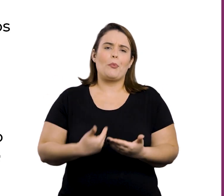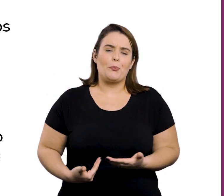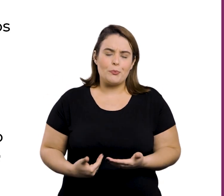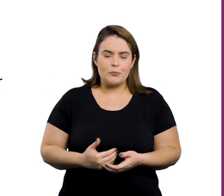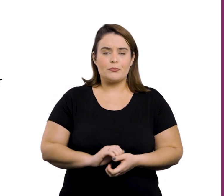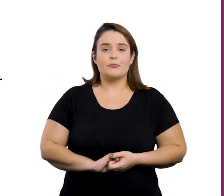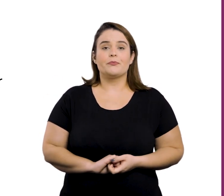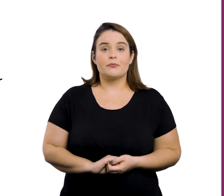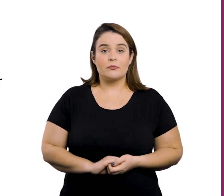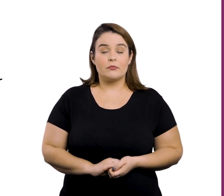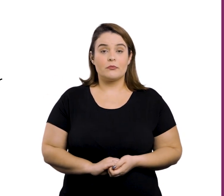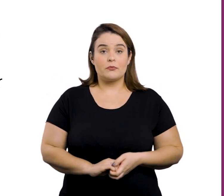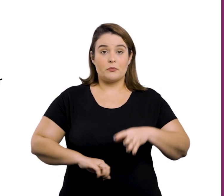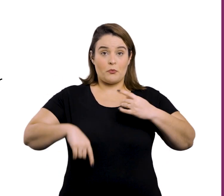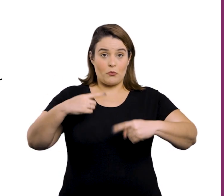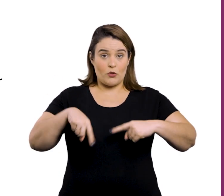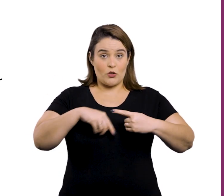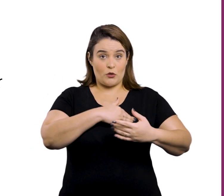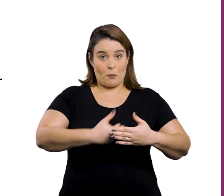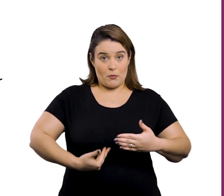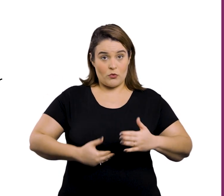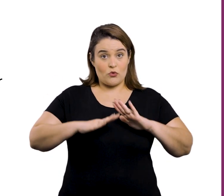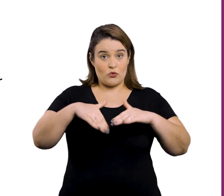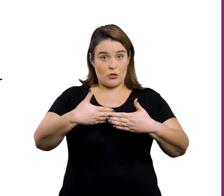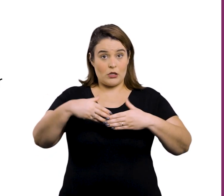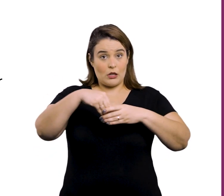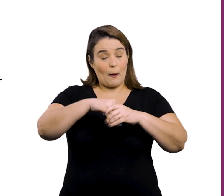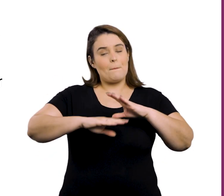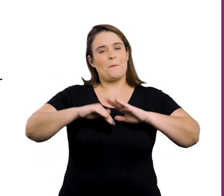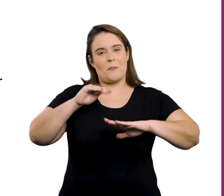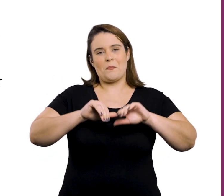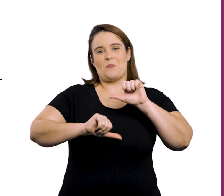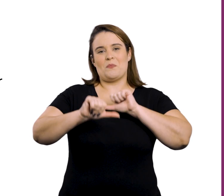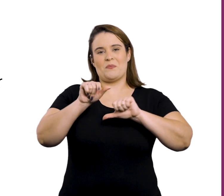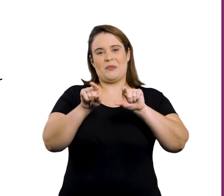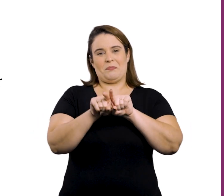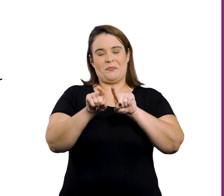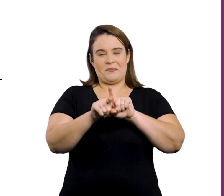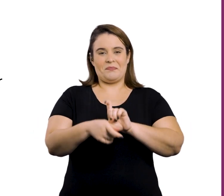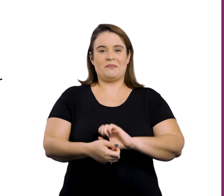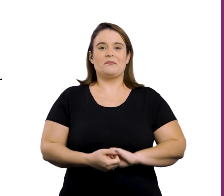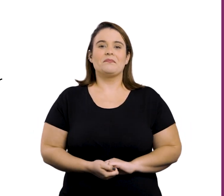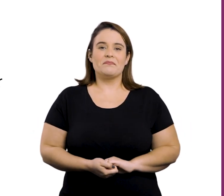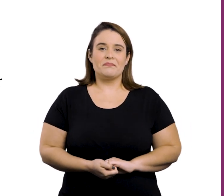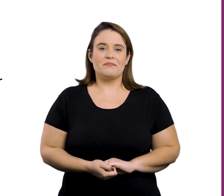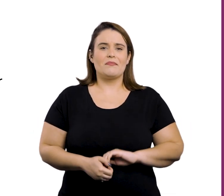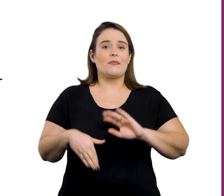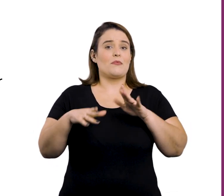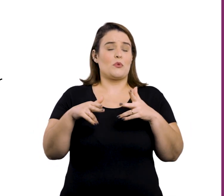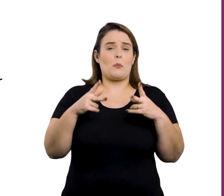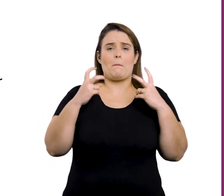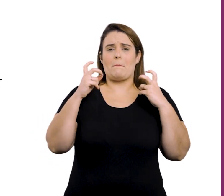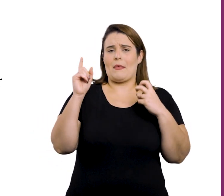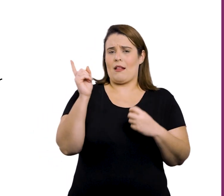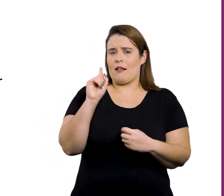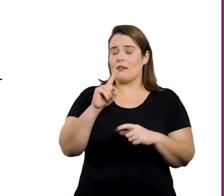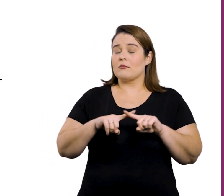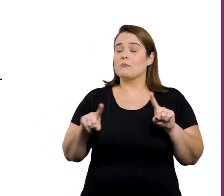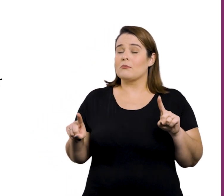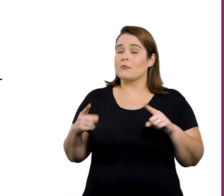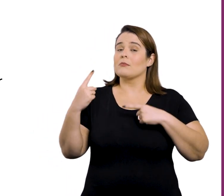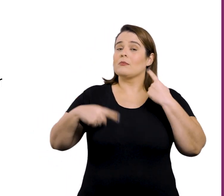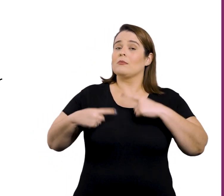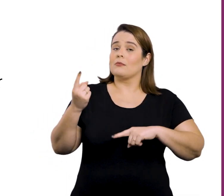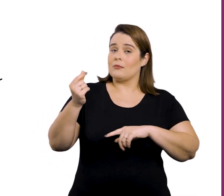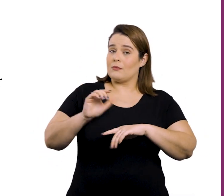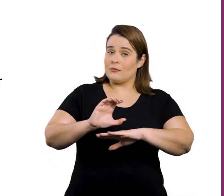recebem. Quando a política pública entra na escola, as práticas mudam também. Pode até não parecer, mas